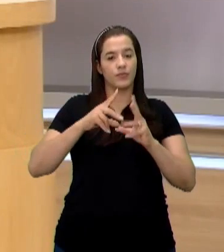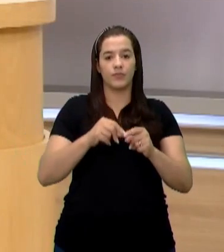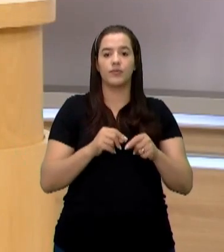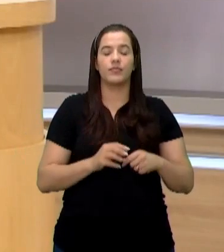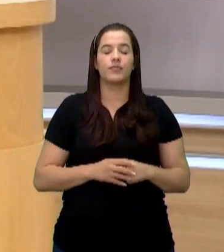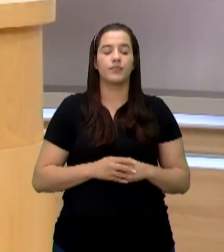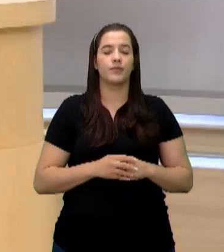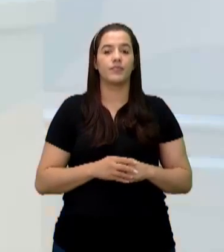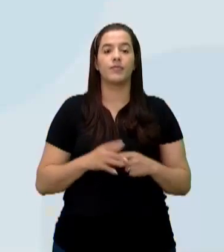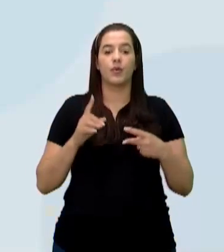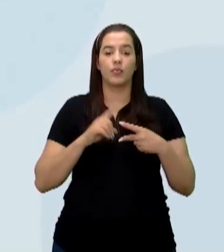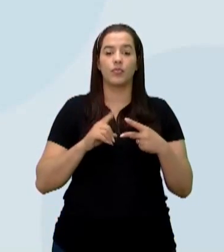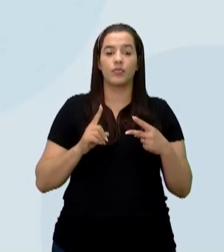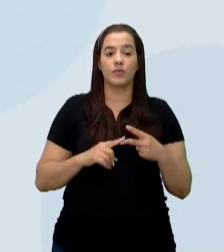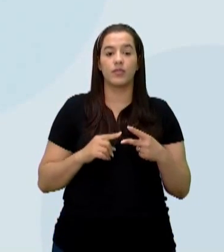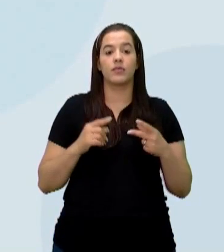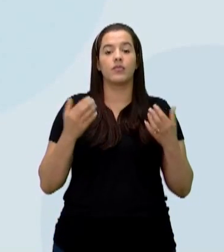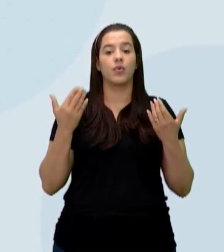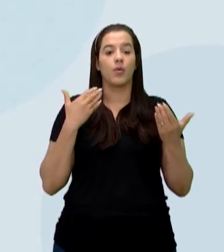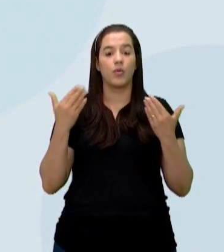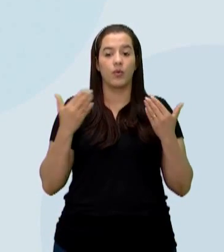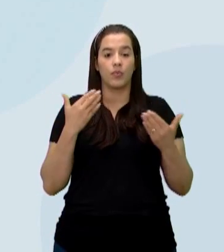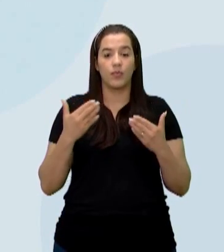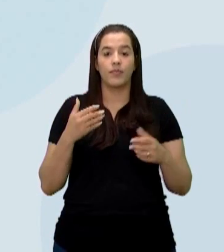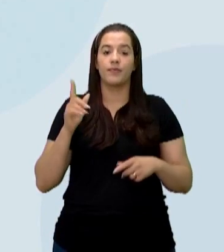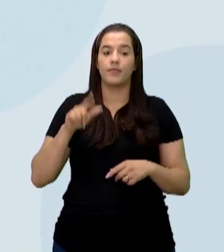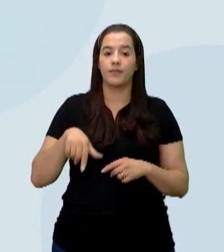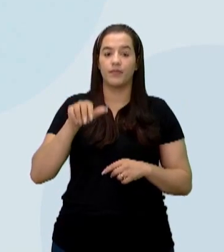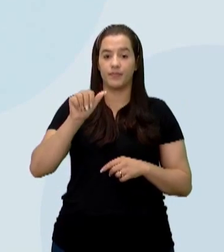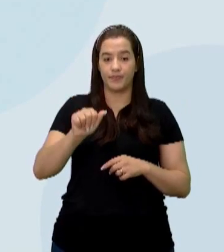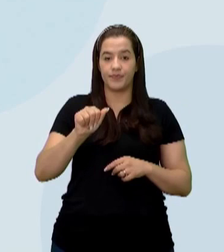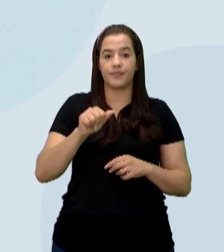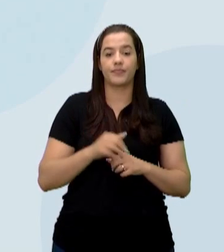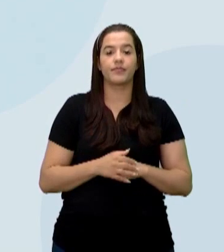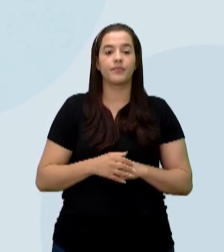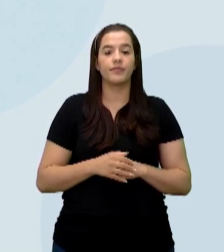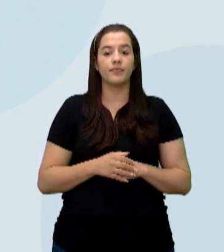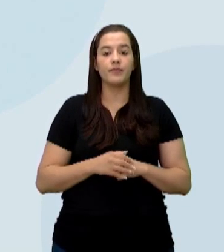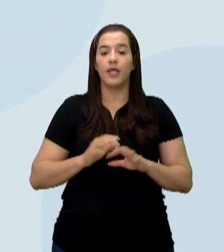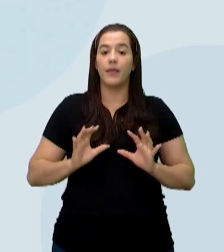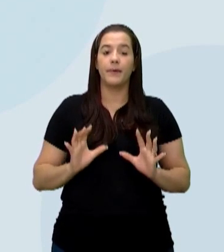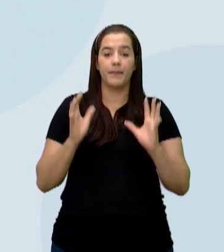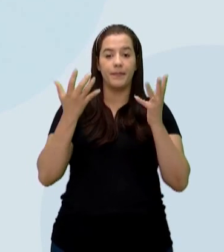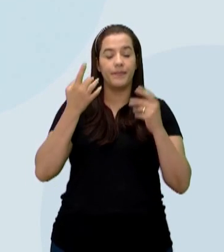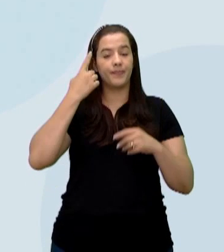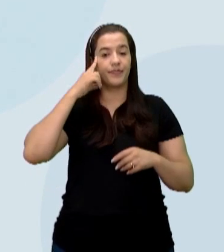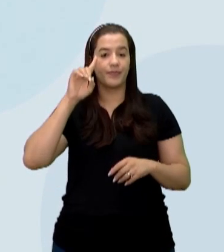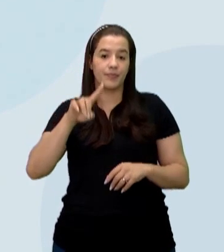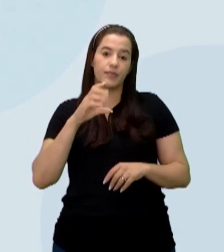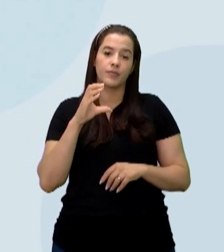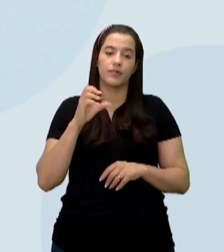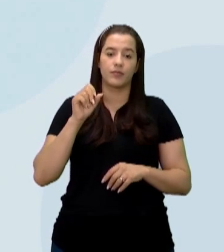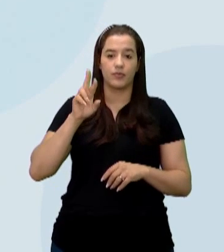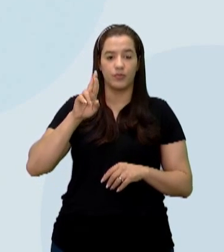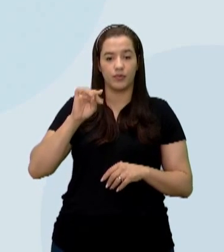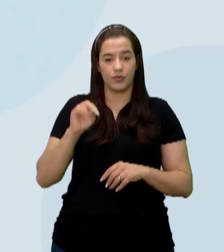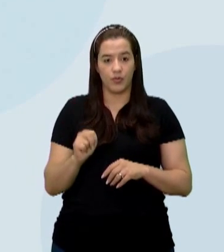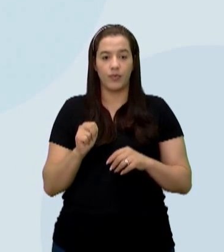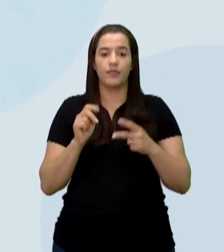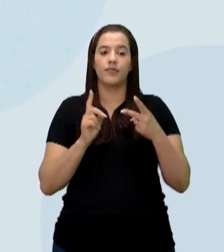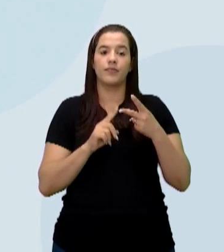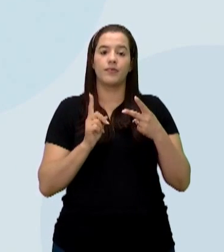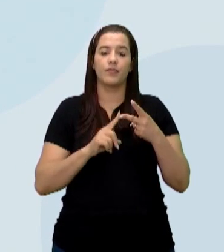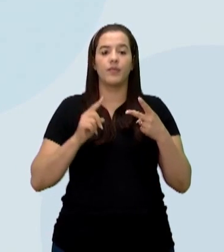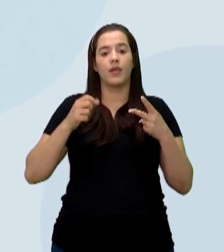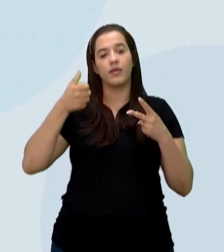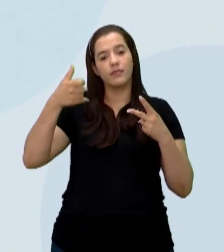2 textos têm em comum o fato de mostrarem, letra A comemoração do dia de Cristóvão Colombo, a